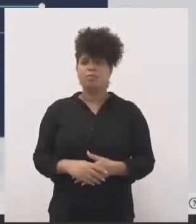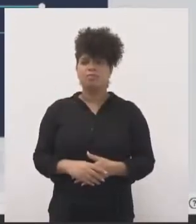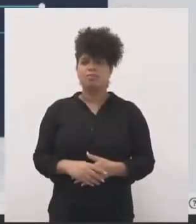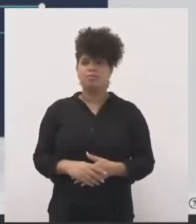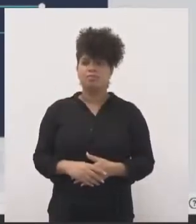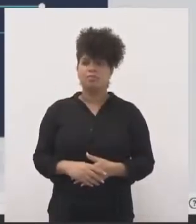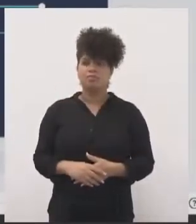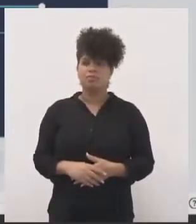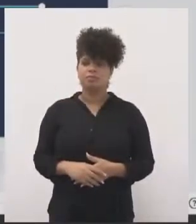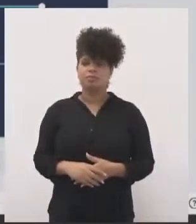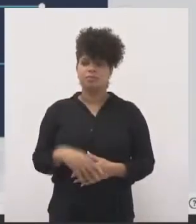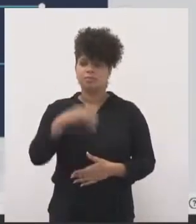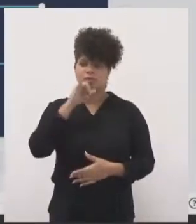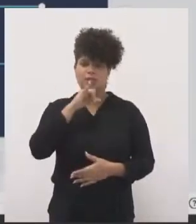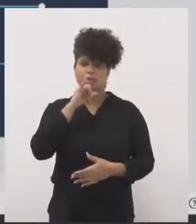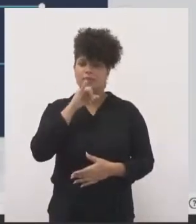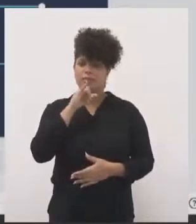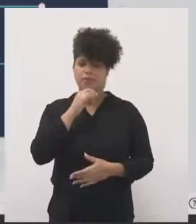Maçã,